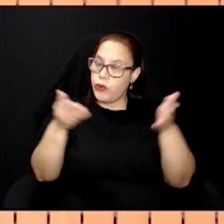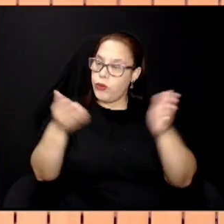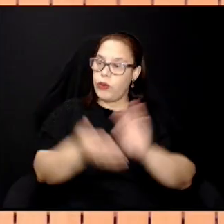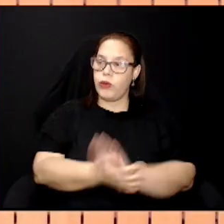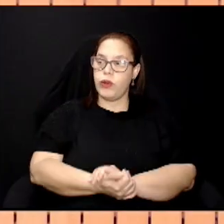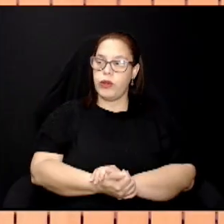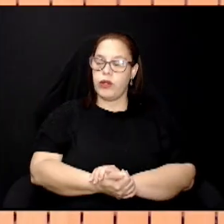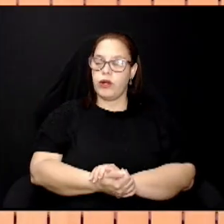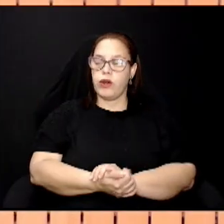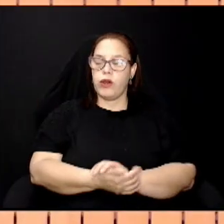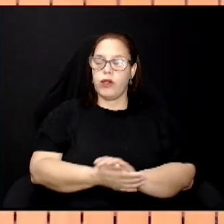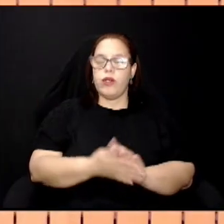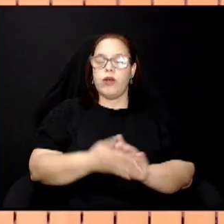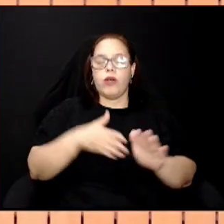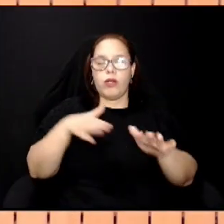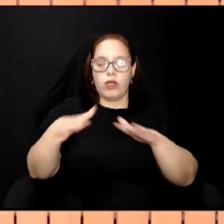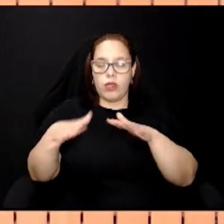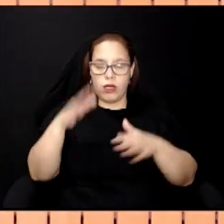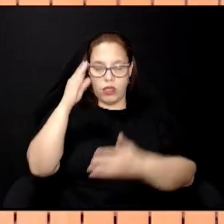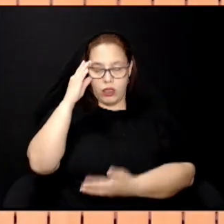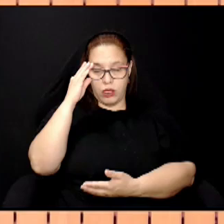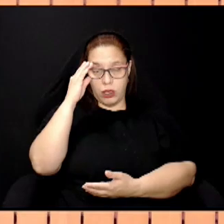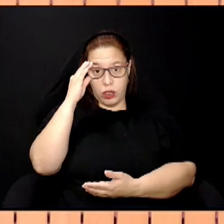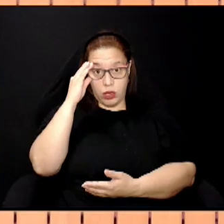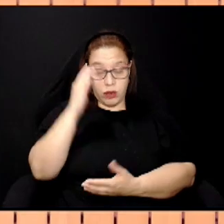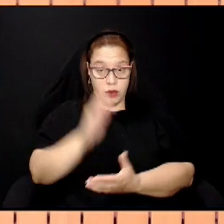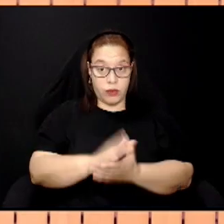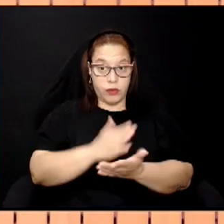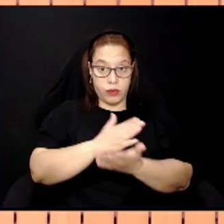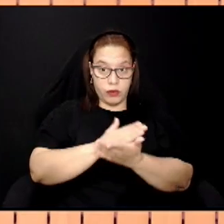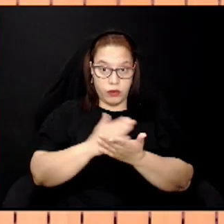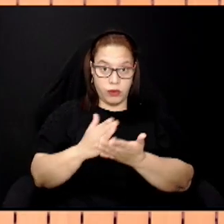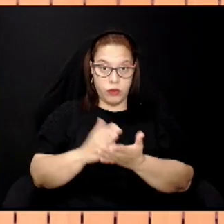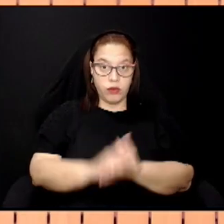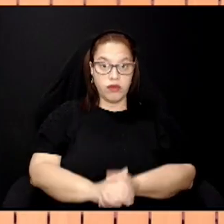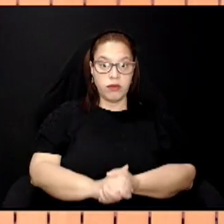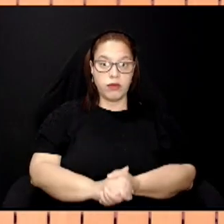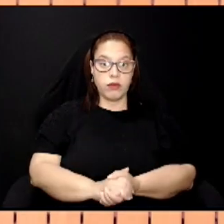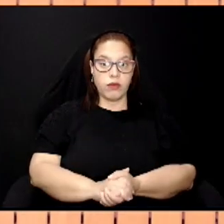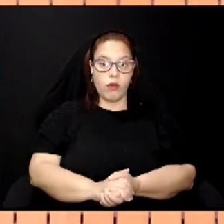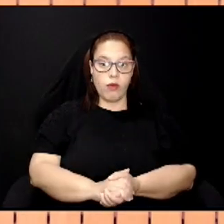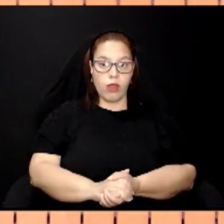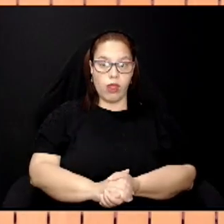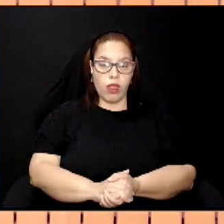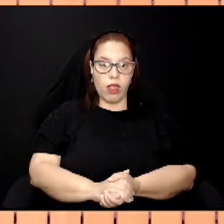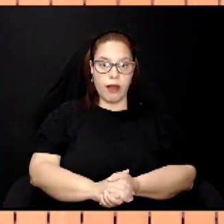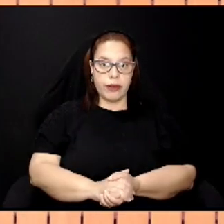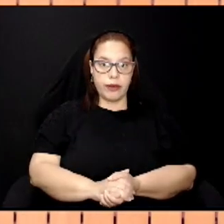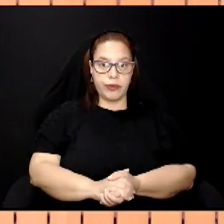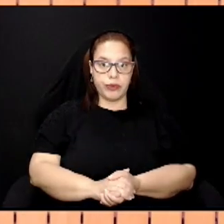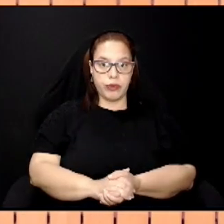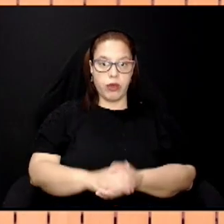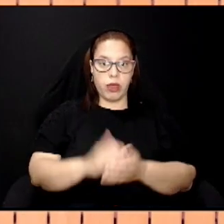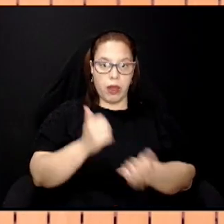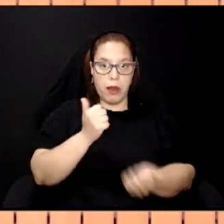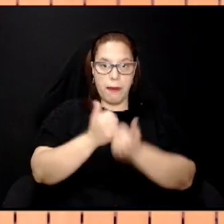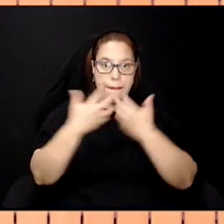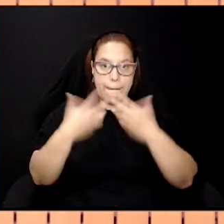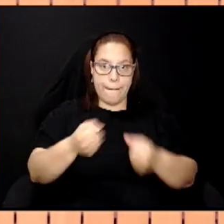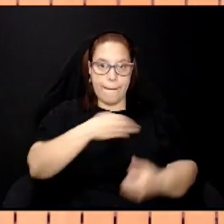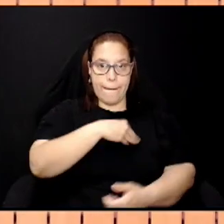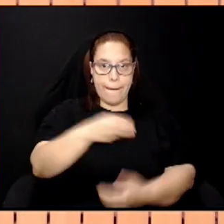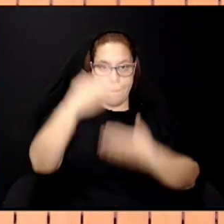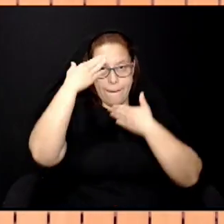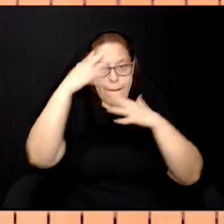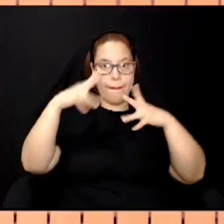momento, com este gesto, me acolhe como filho. Muito obrigado para todos